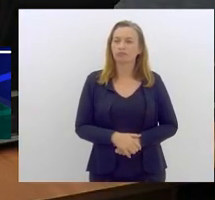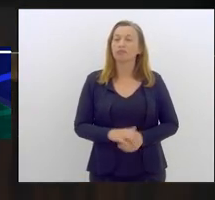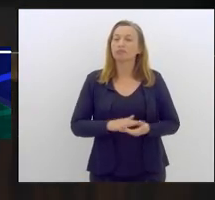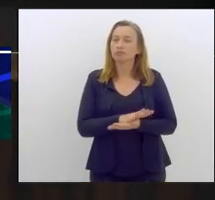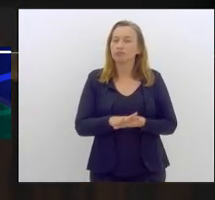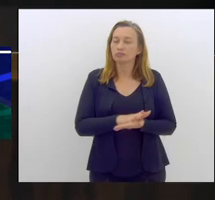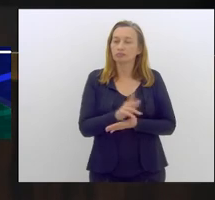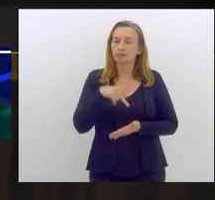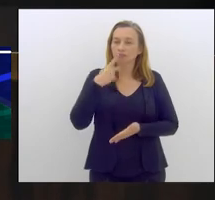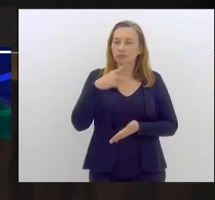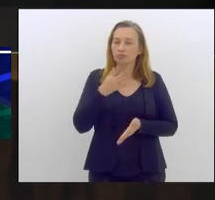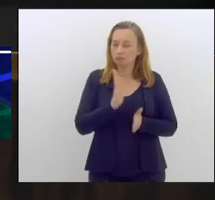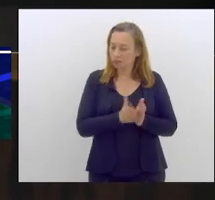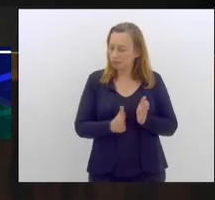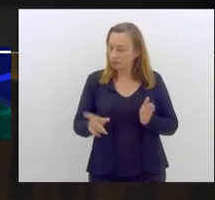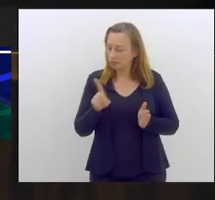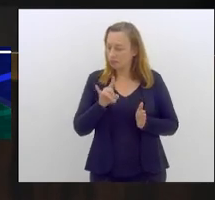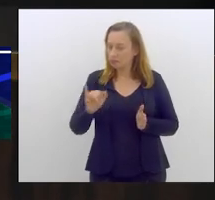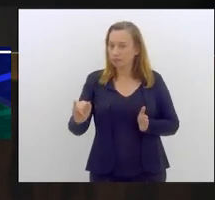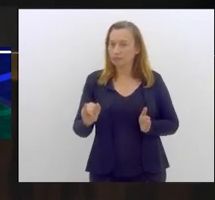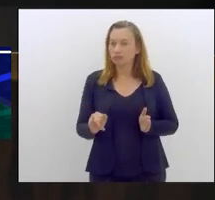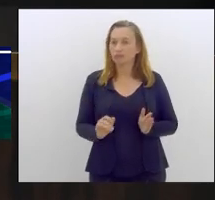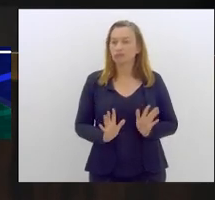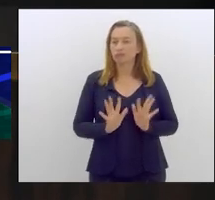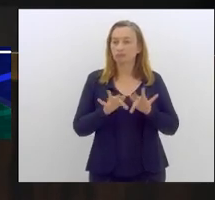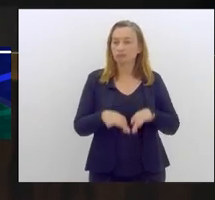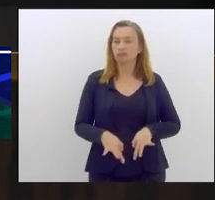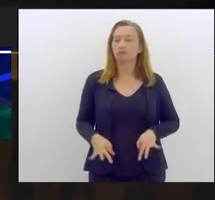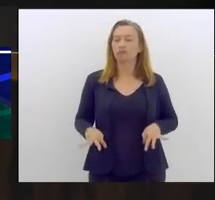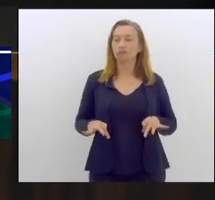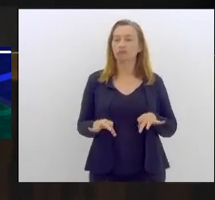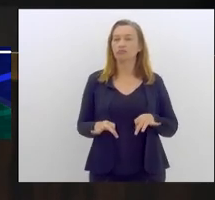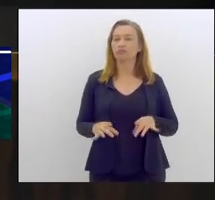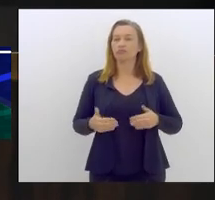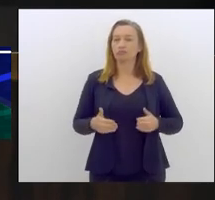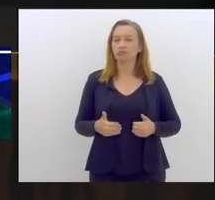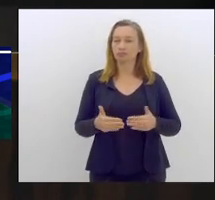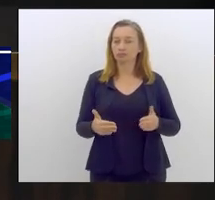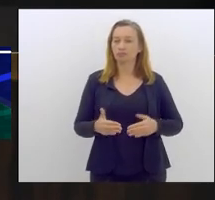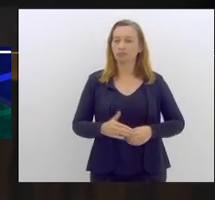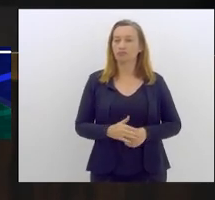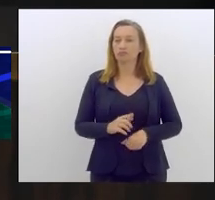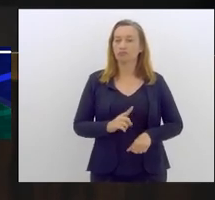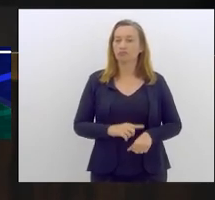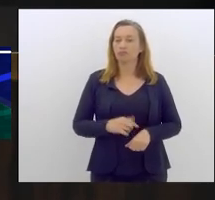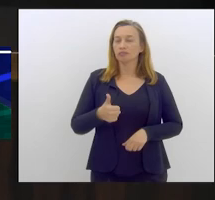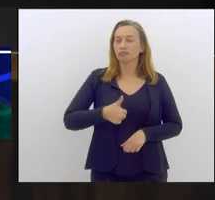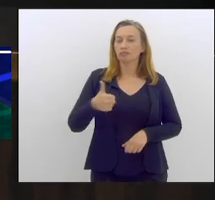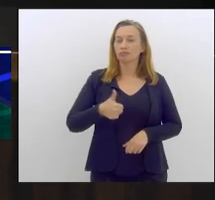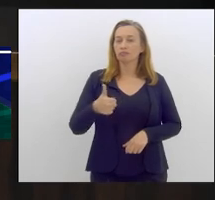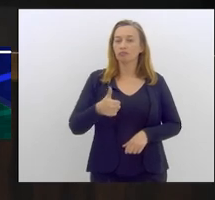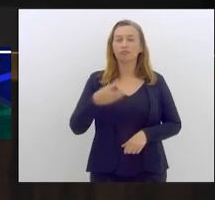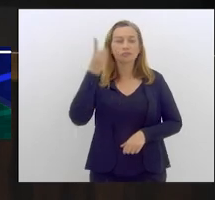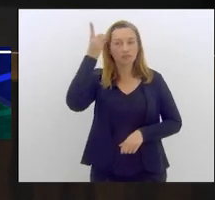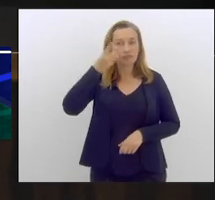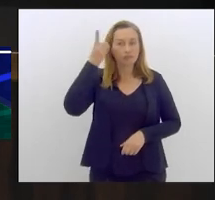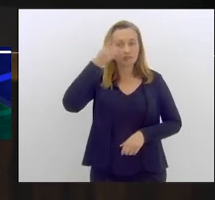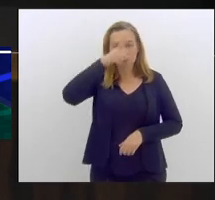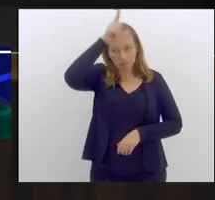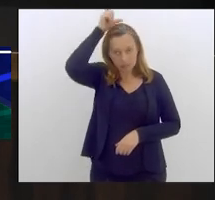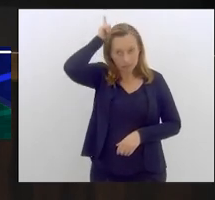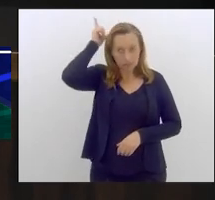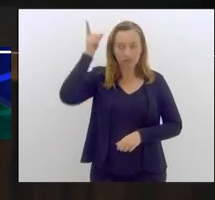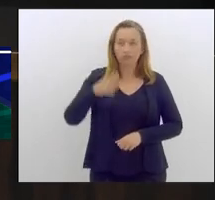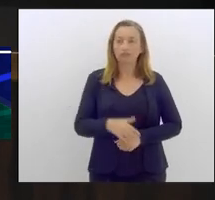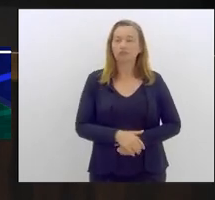Nada mais havendo a tratar na ordem do dia, passa-se ao expediente final. O primeiro orador escrito é o nobre deputado Luiz